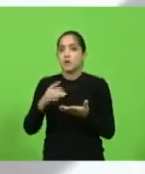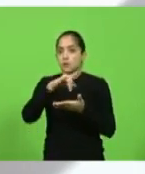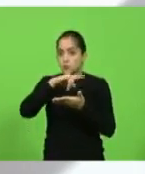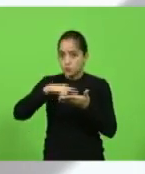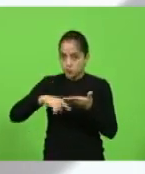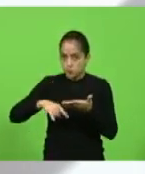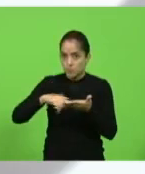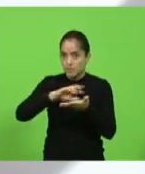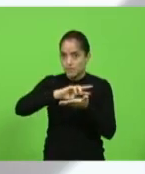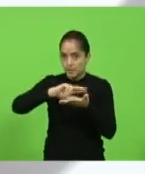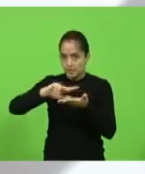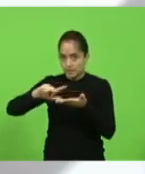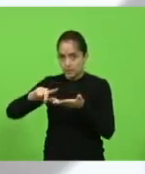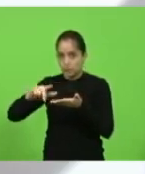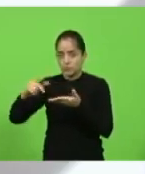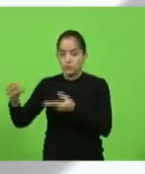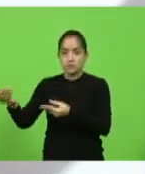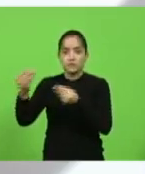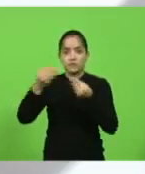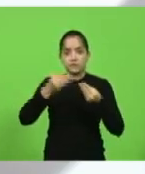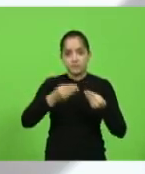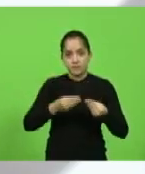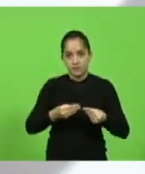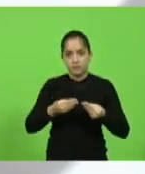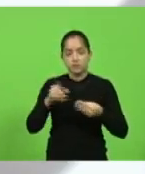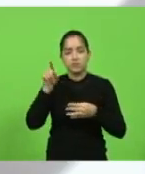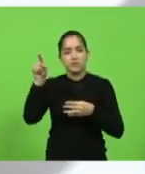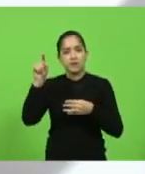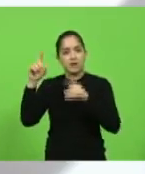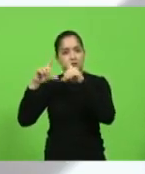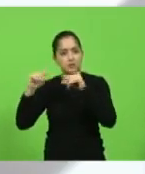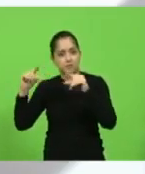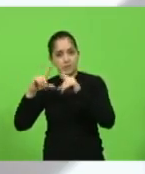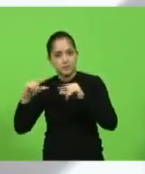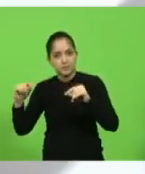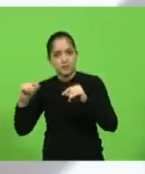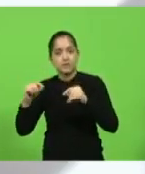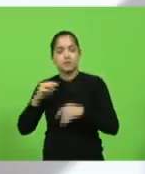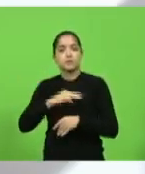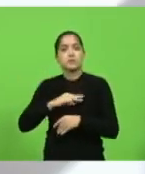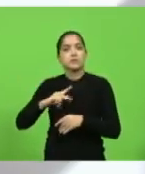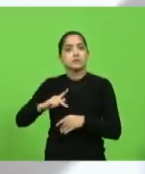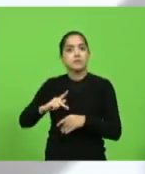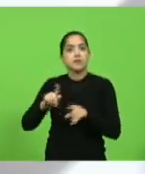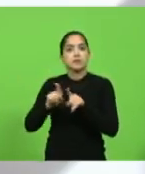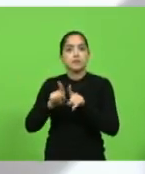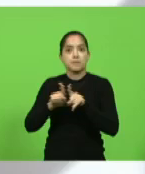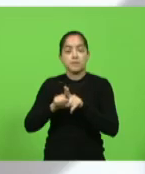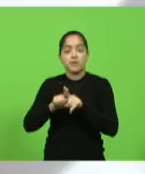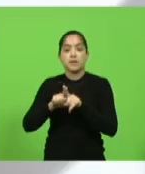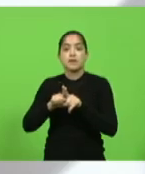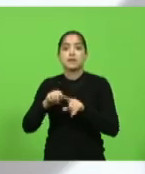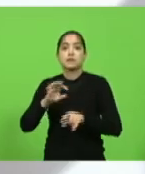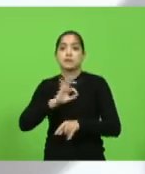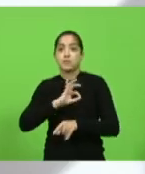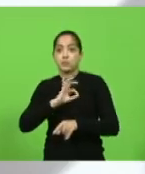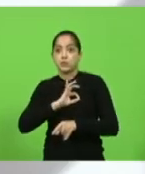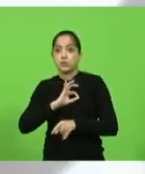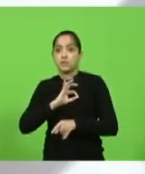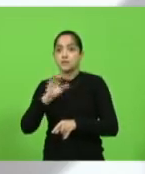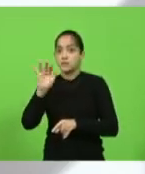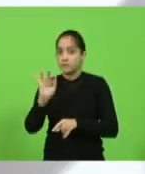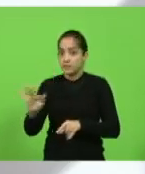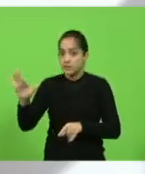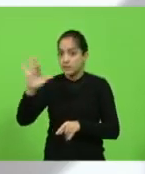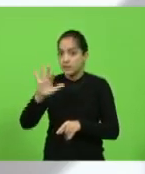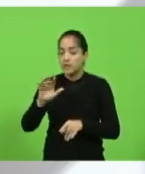provindos de Brasília, falo daquele do Ministério Público Federal e da Polícia Federal, tratam especificamente